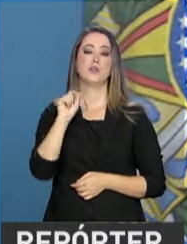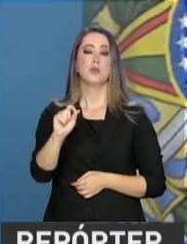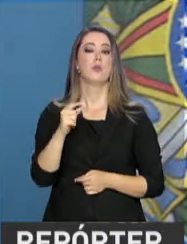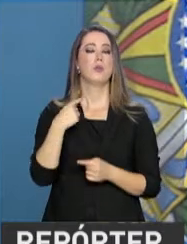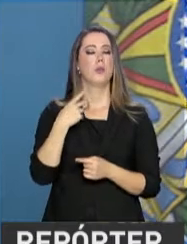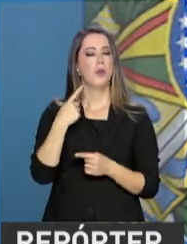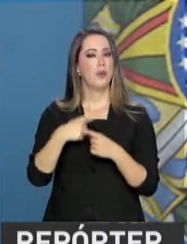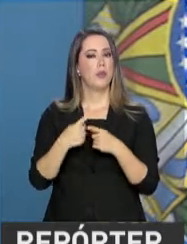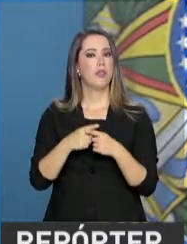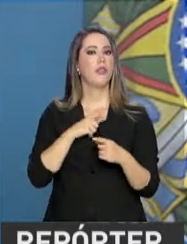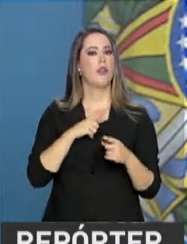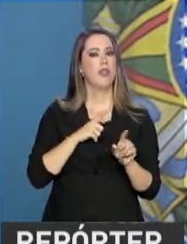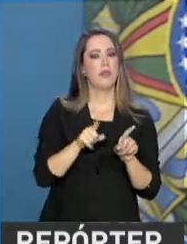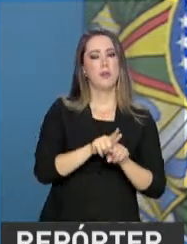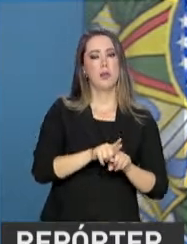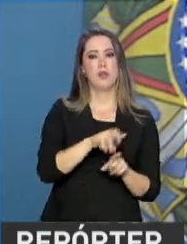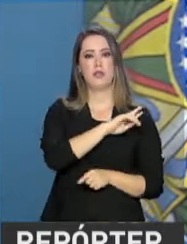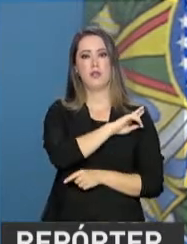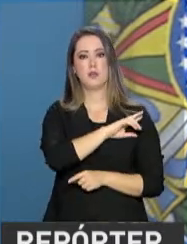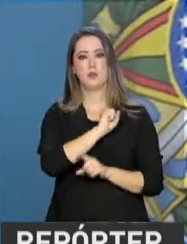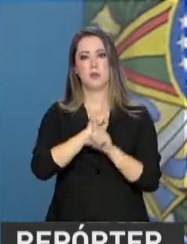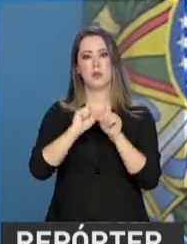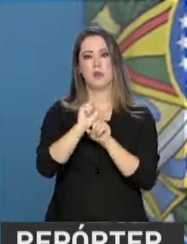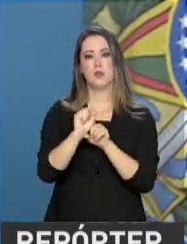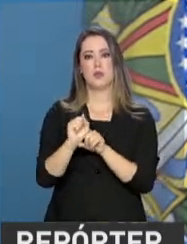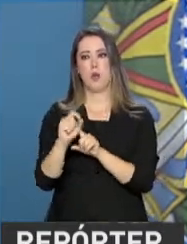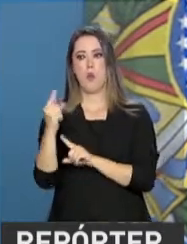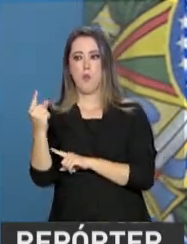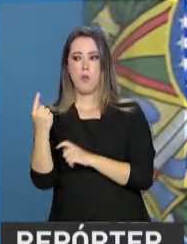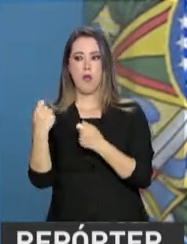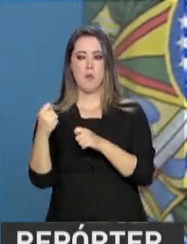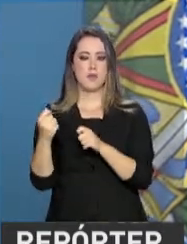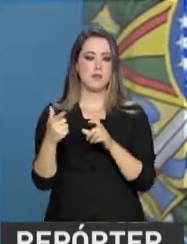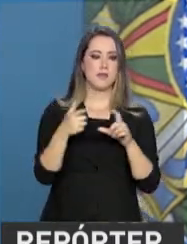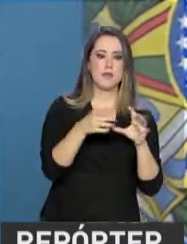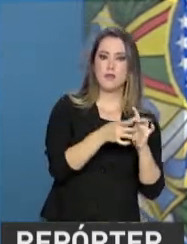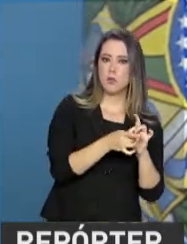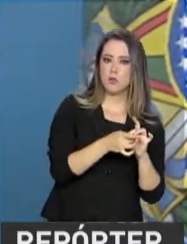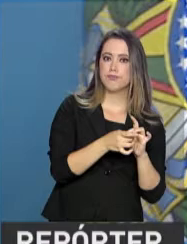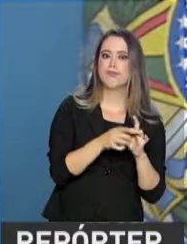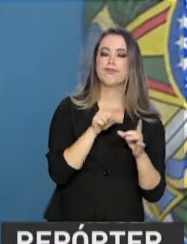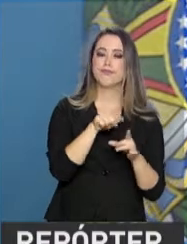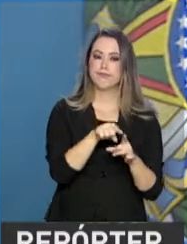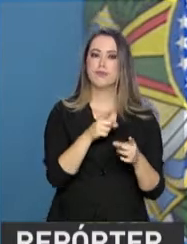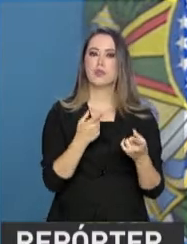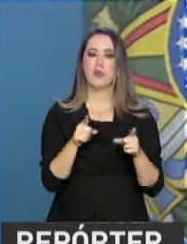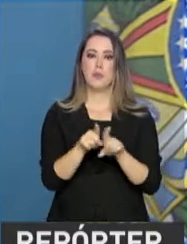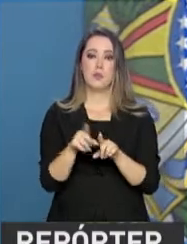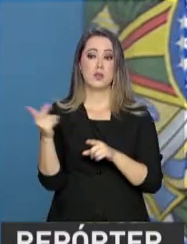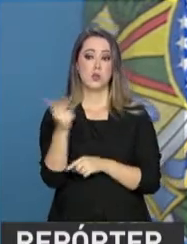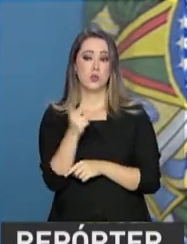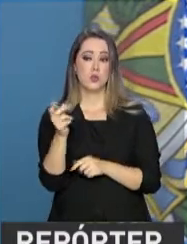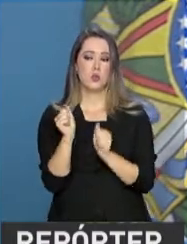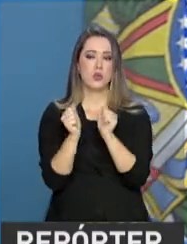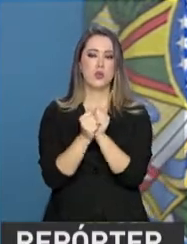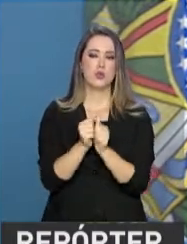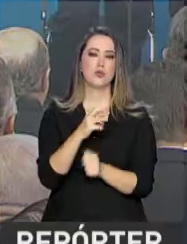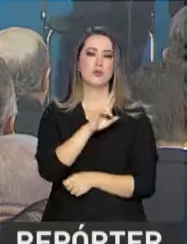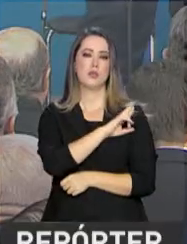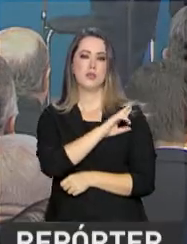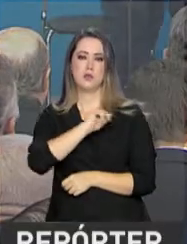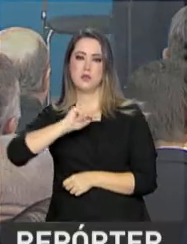não vamos ter a ilusão de que você atinge os benefícios sociais sem ter responsabilidade fiscal no